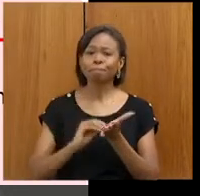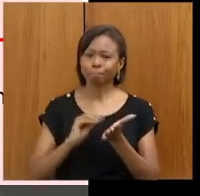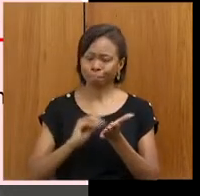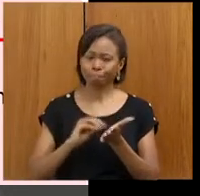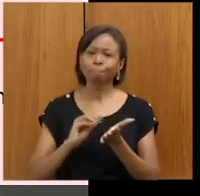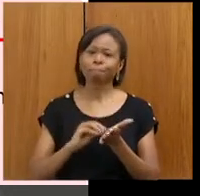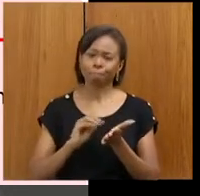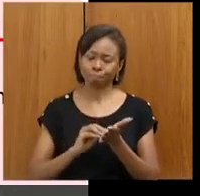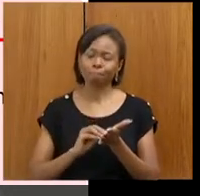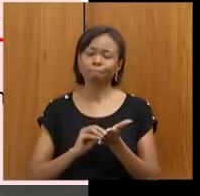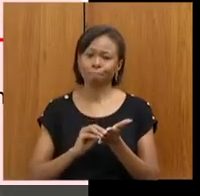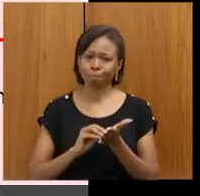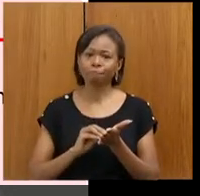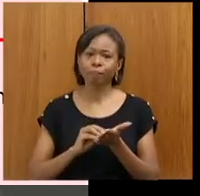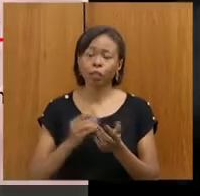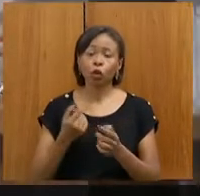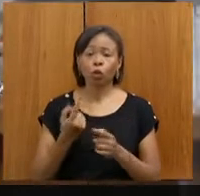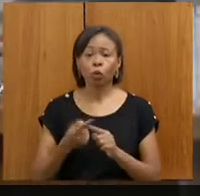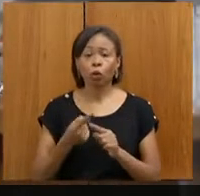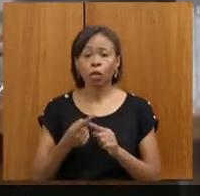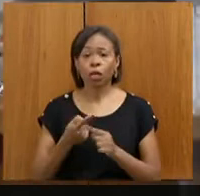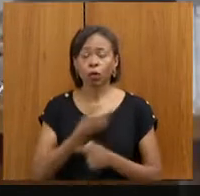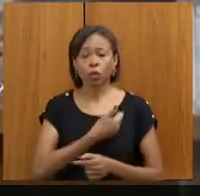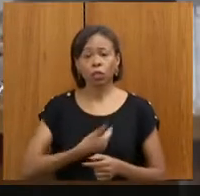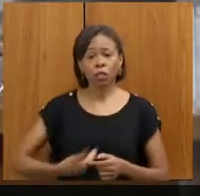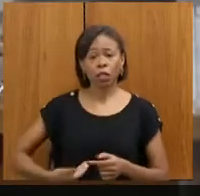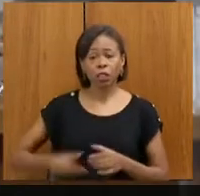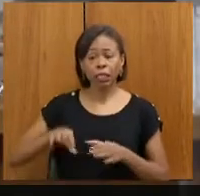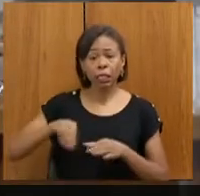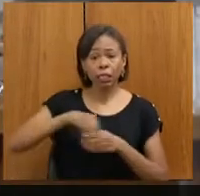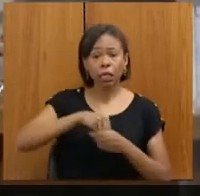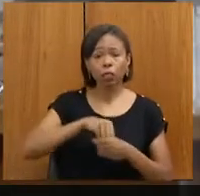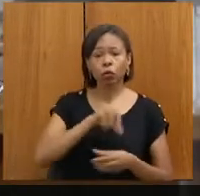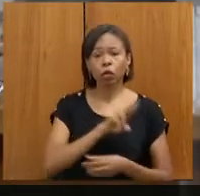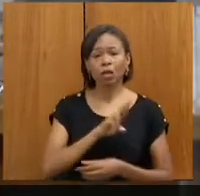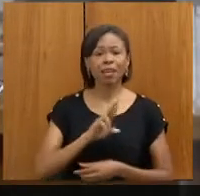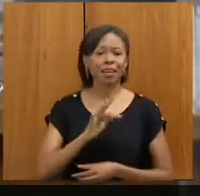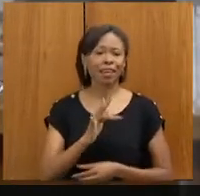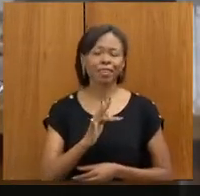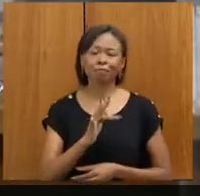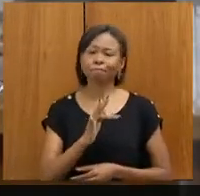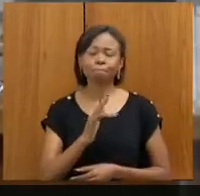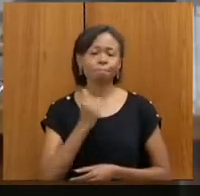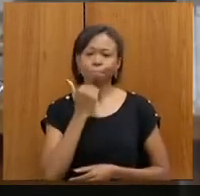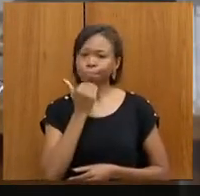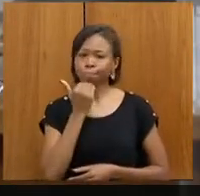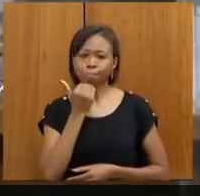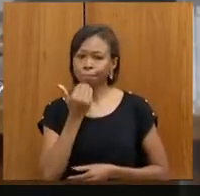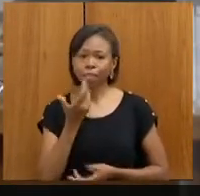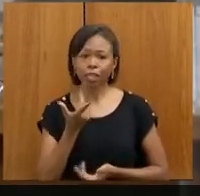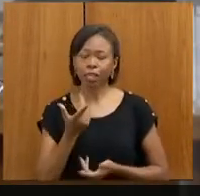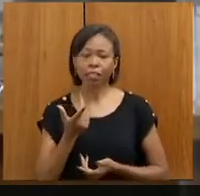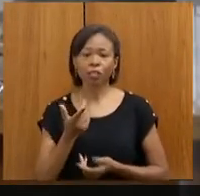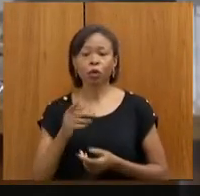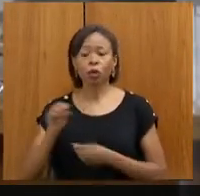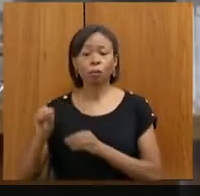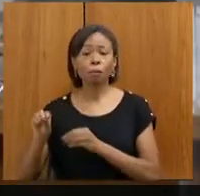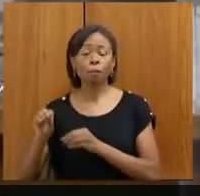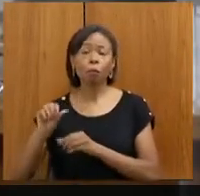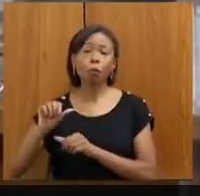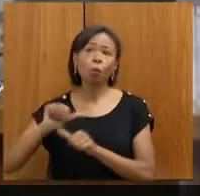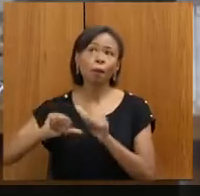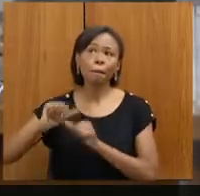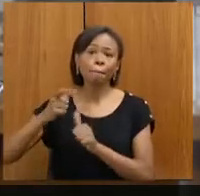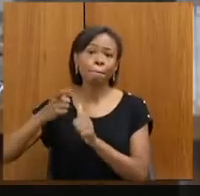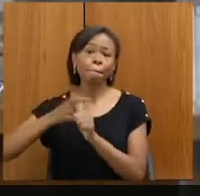é de se obrigar o estado a entrar no regime de recuperação fiscal ela não suportaria esse processo de transição de pagamento de